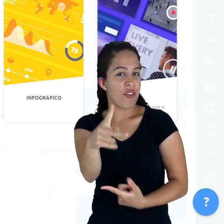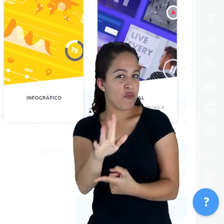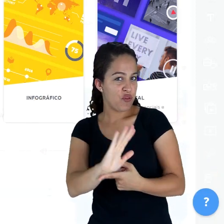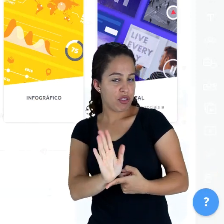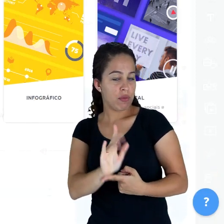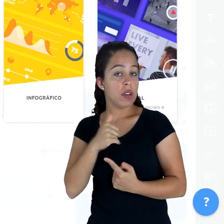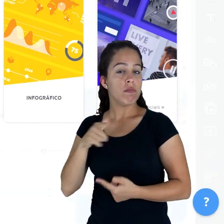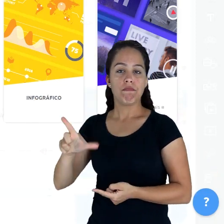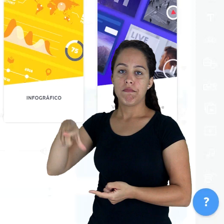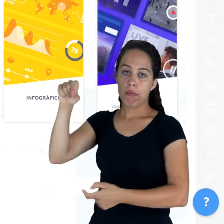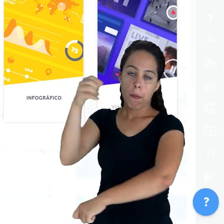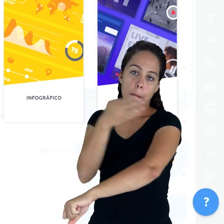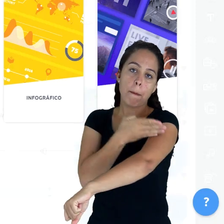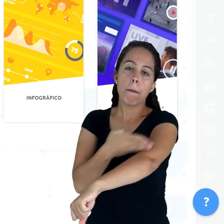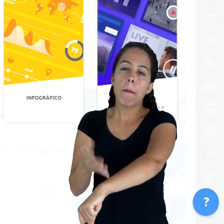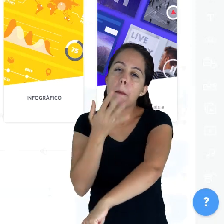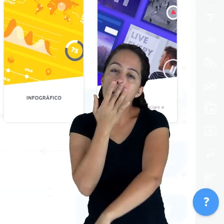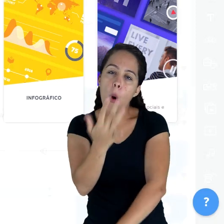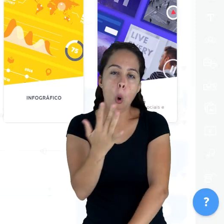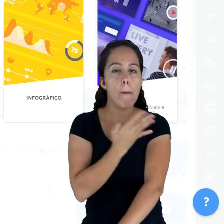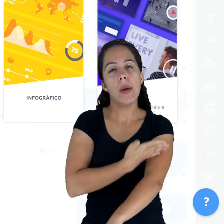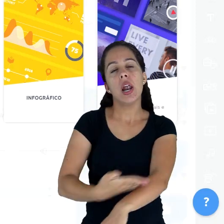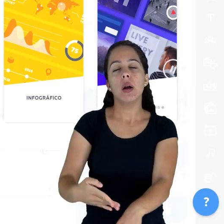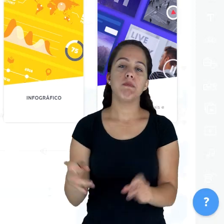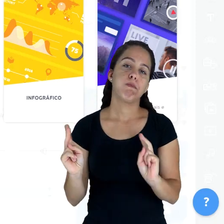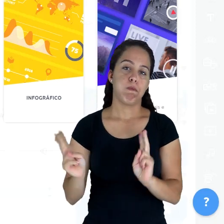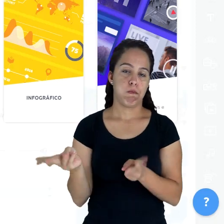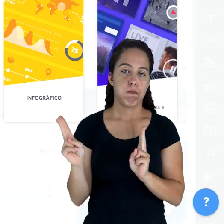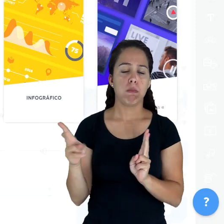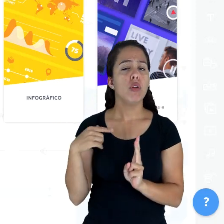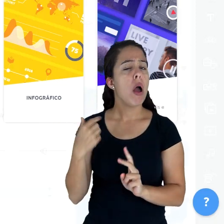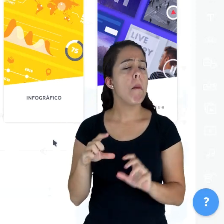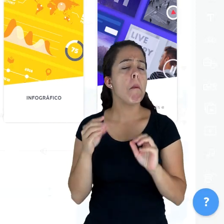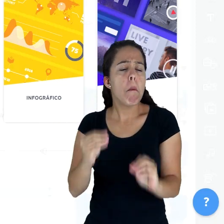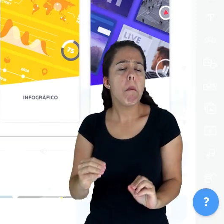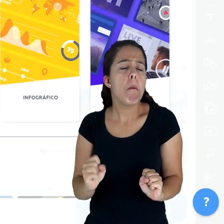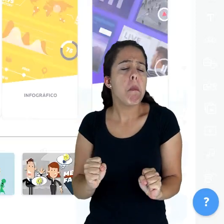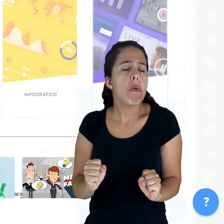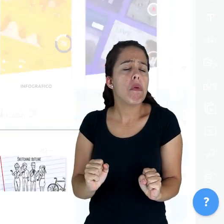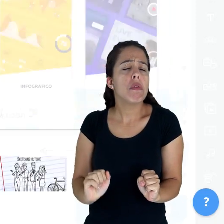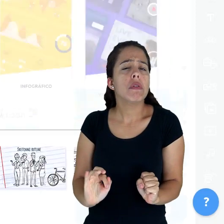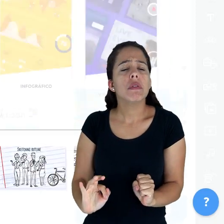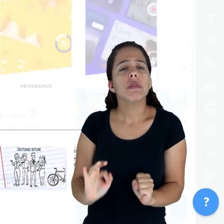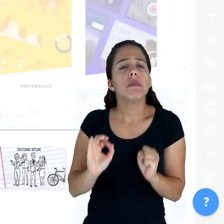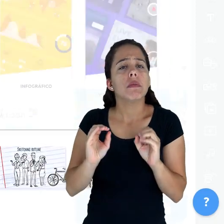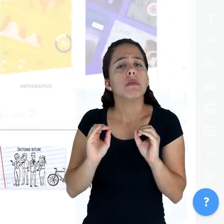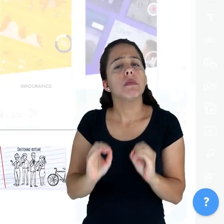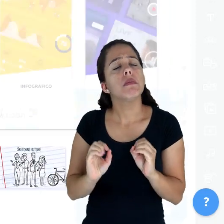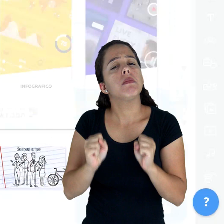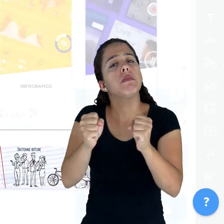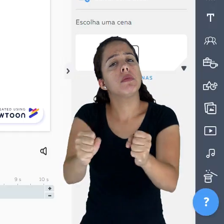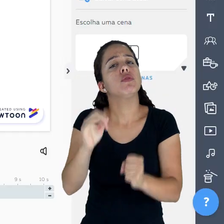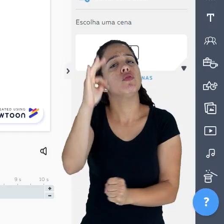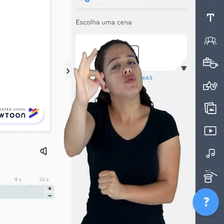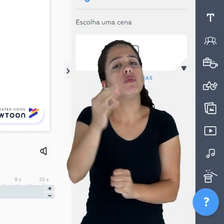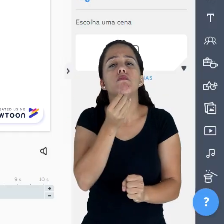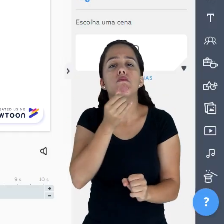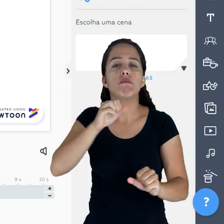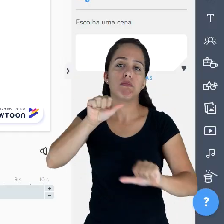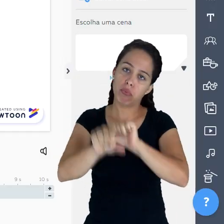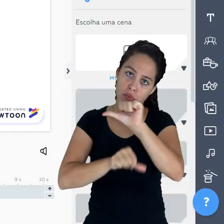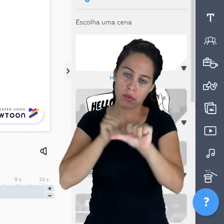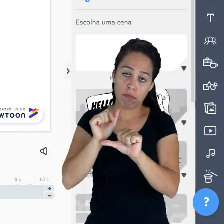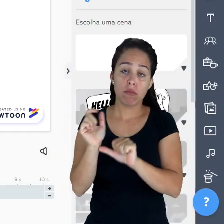quadro em branco ac a gente pode mudar isso a hora que a gente quiser bom agora estamos na nossa tela do